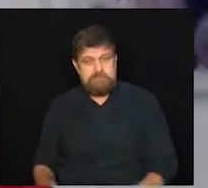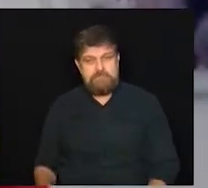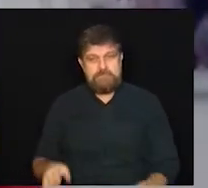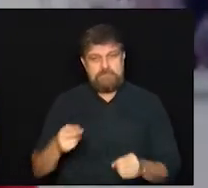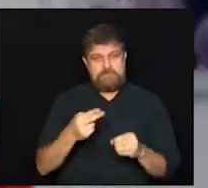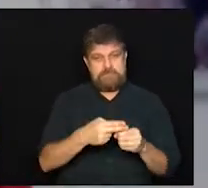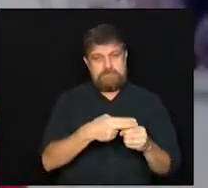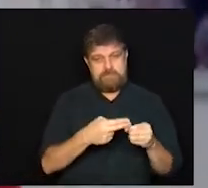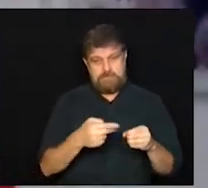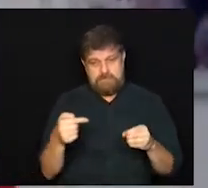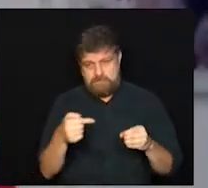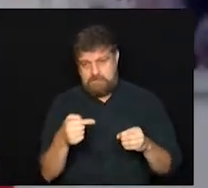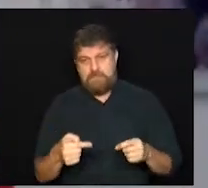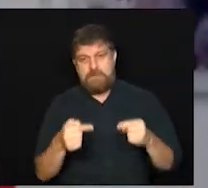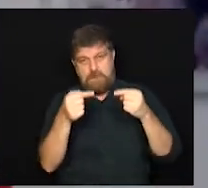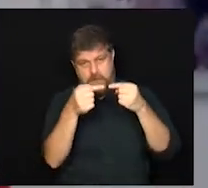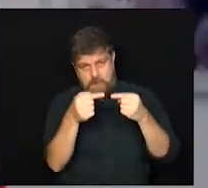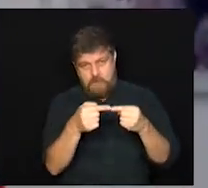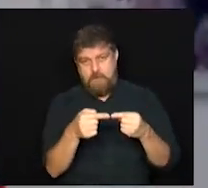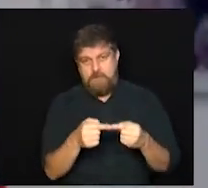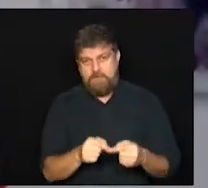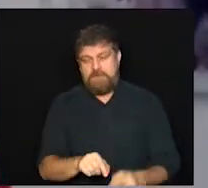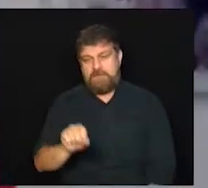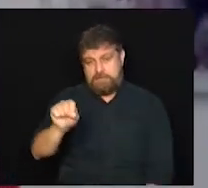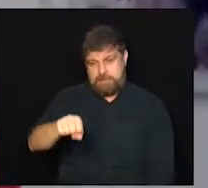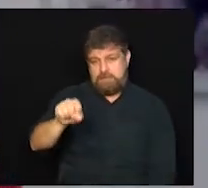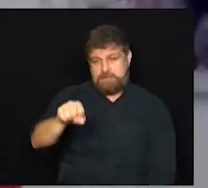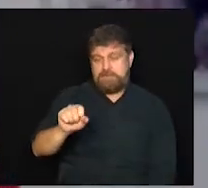é bastante favorável